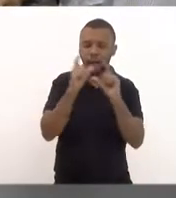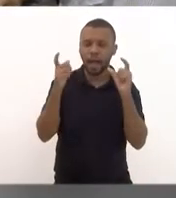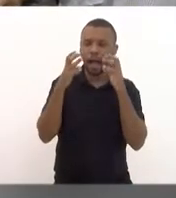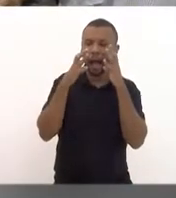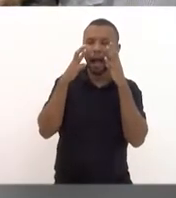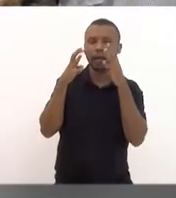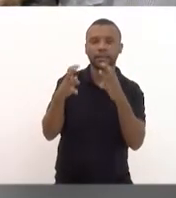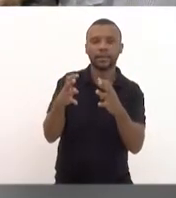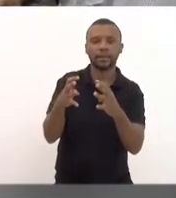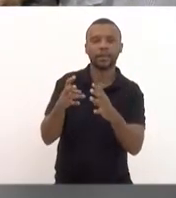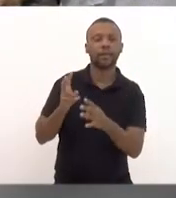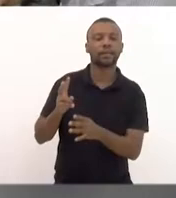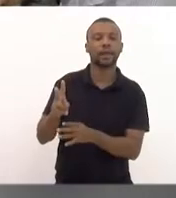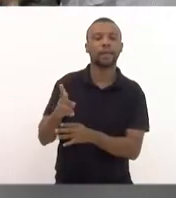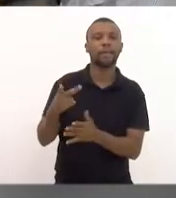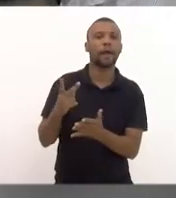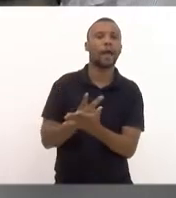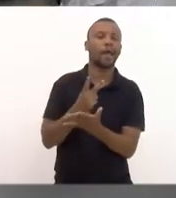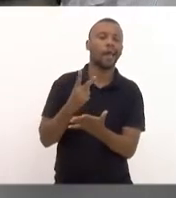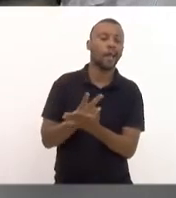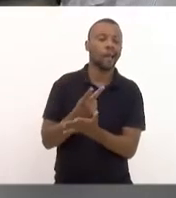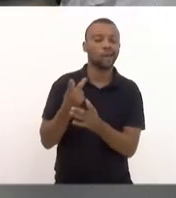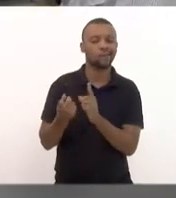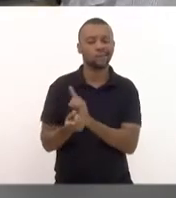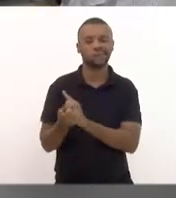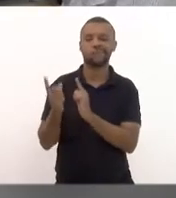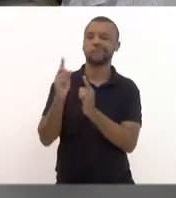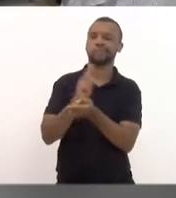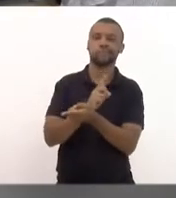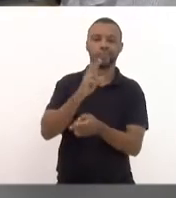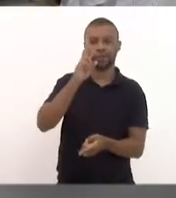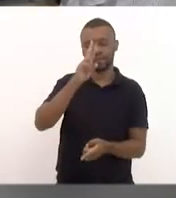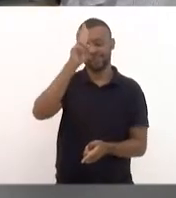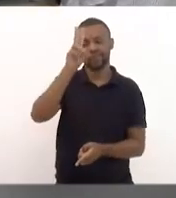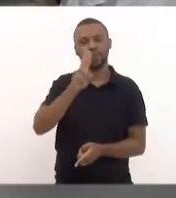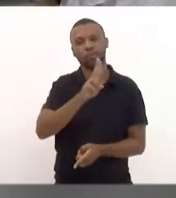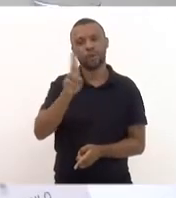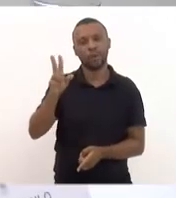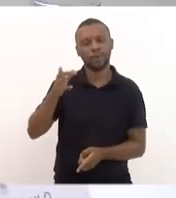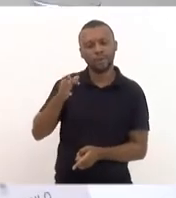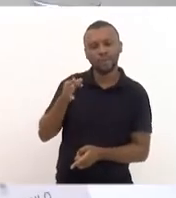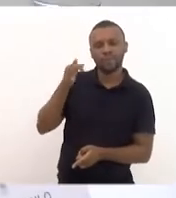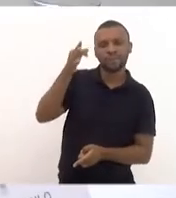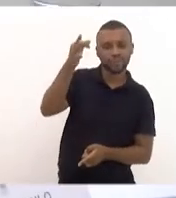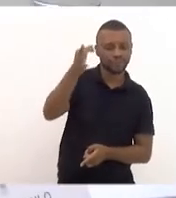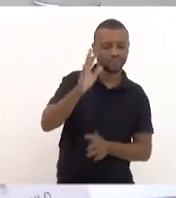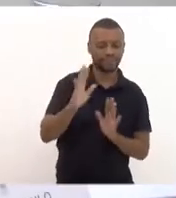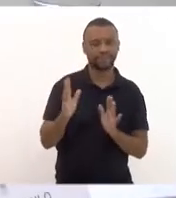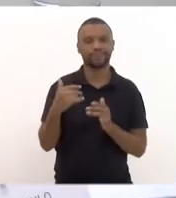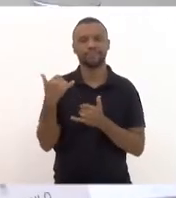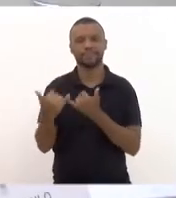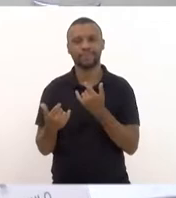Eu sempre erro, chamo o Mauro Osório, deputado. Estou sempre vendo o futuro. Né? É um lançamento. Mas ele é